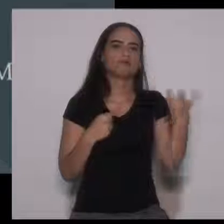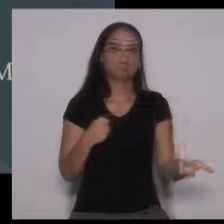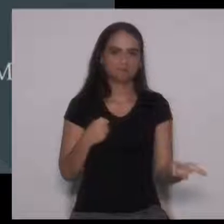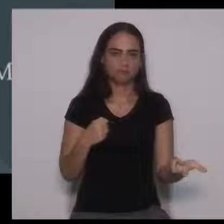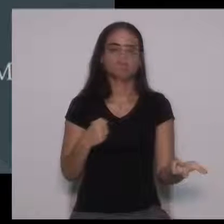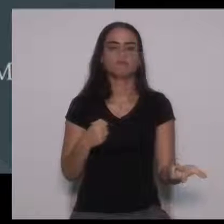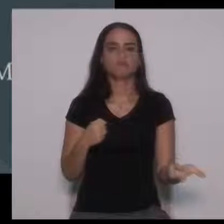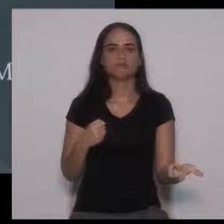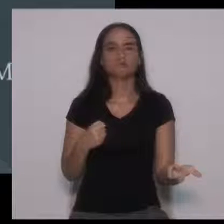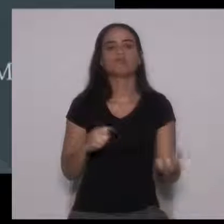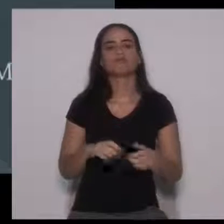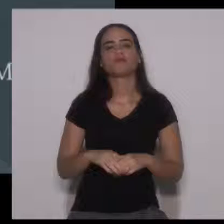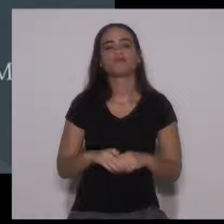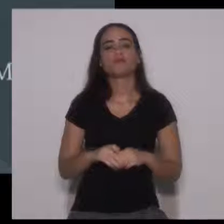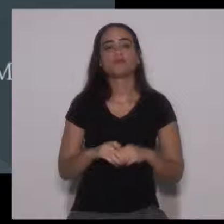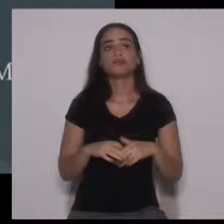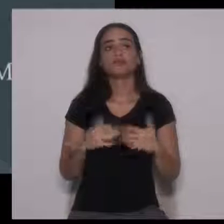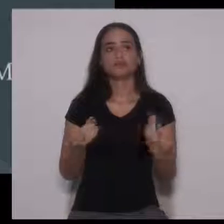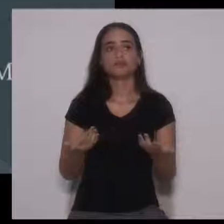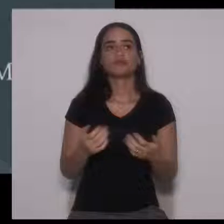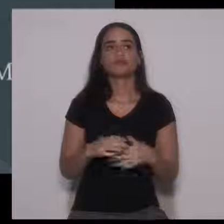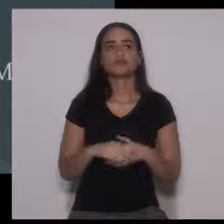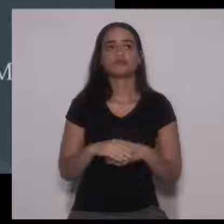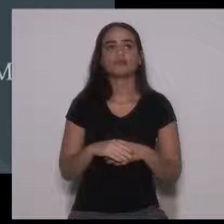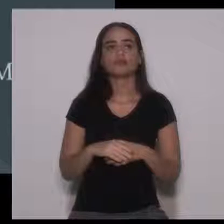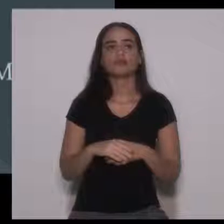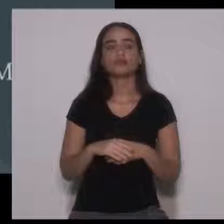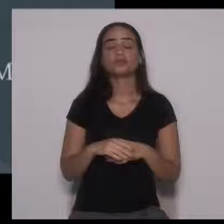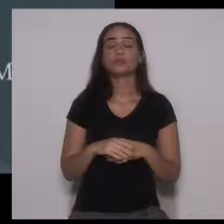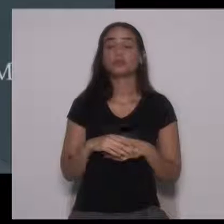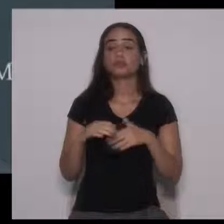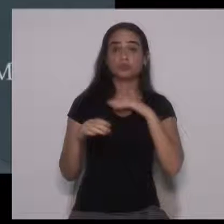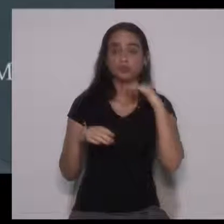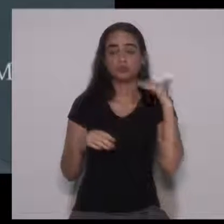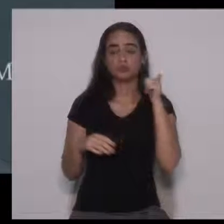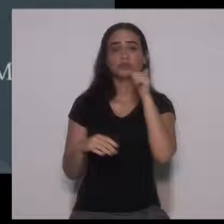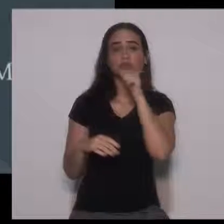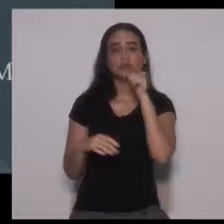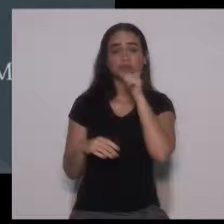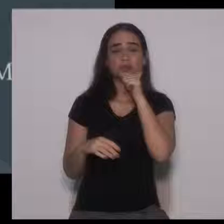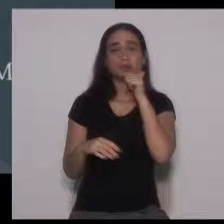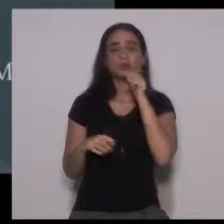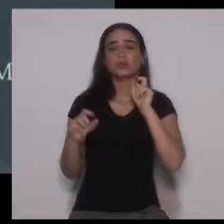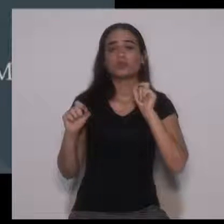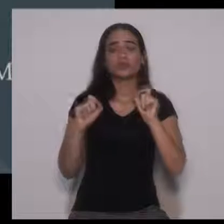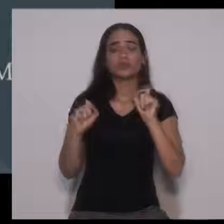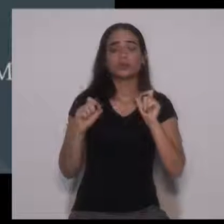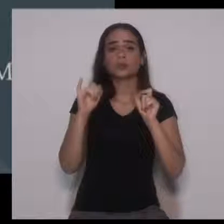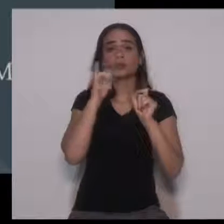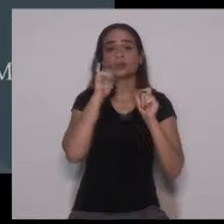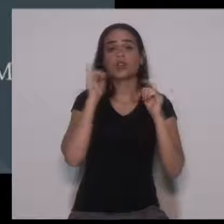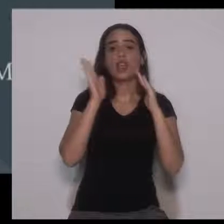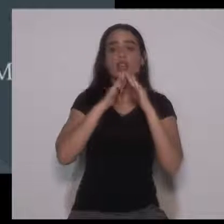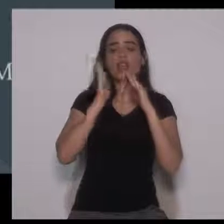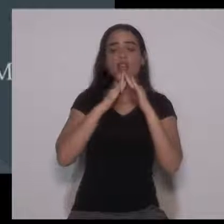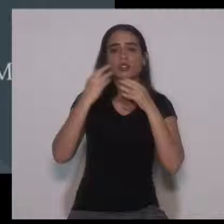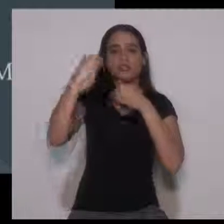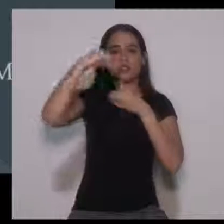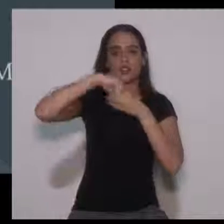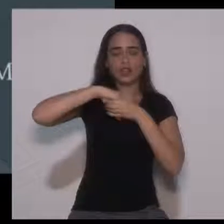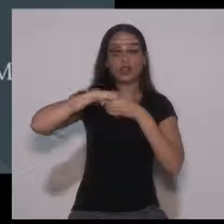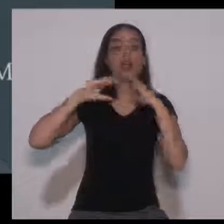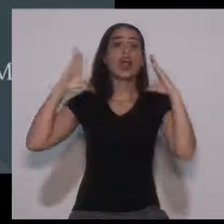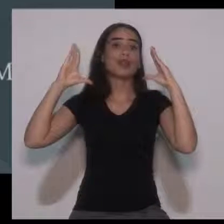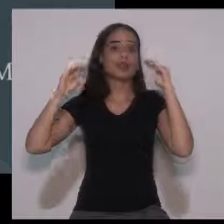E nessas mortes de feminicídio, a maior incidência, né, na casa da pessoa e à noite, na madrugada. Então,